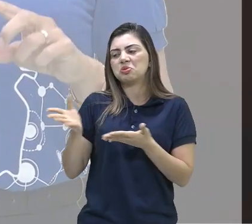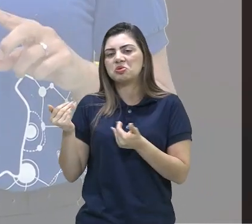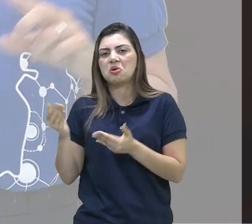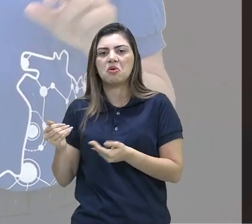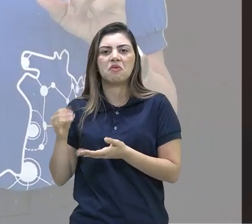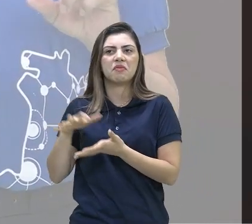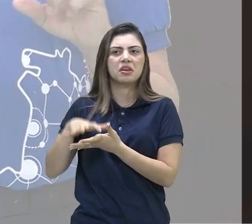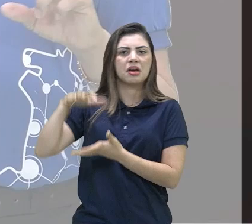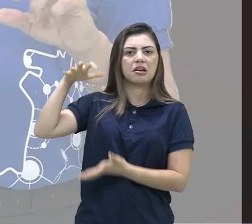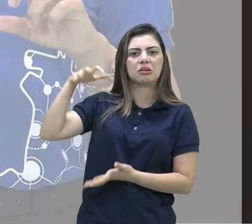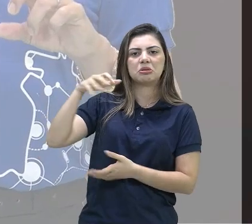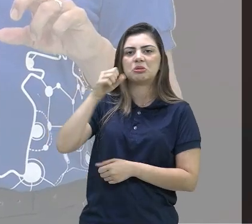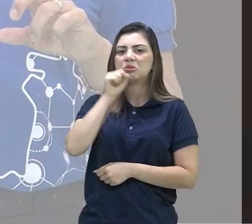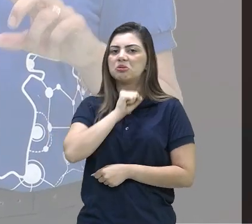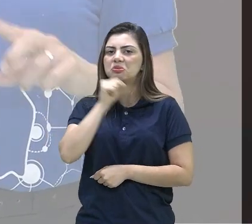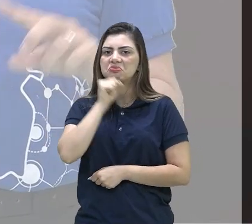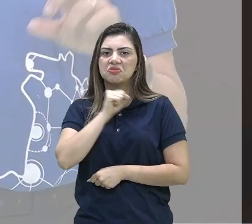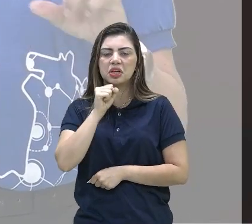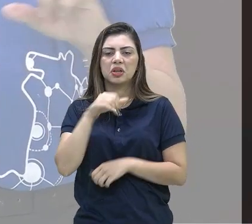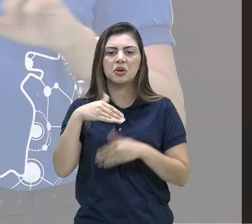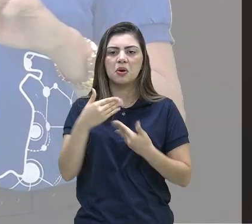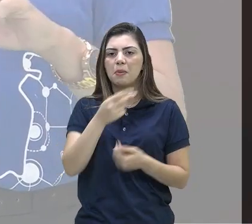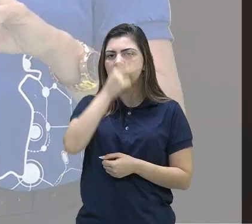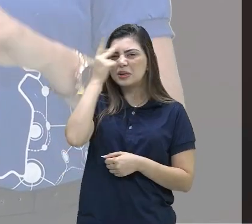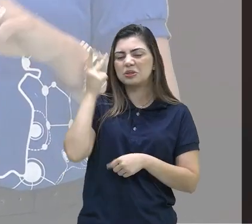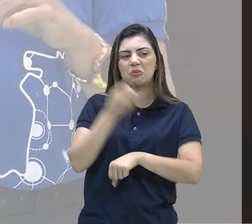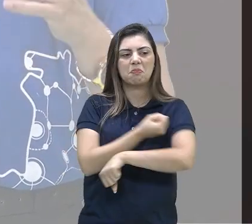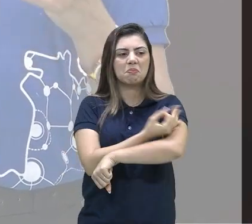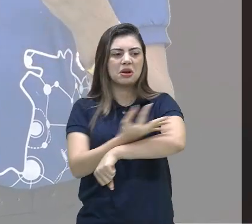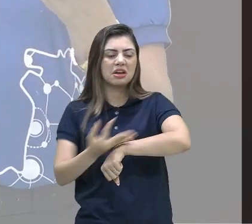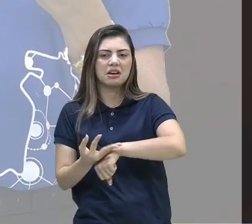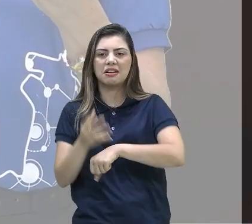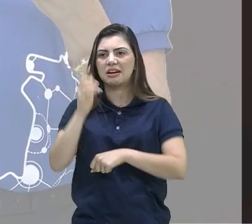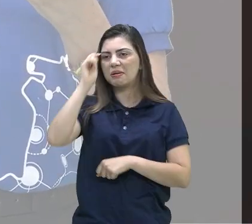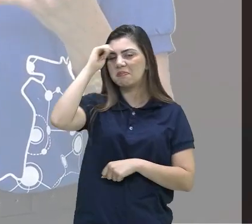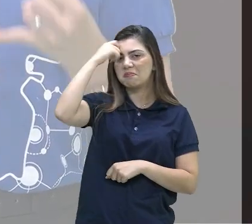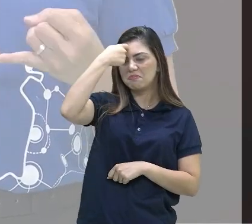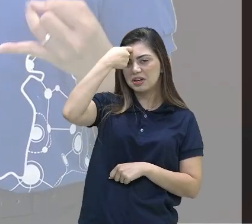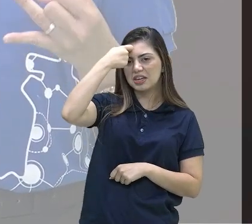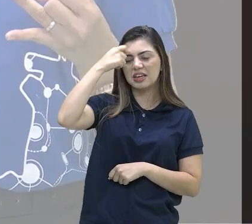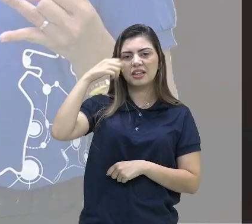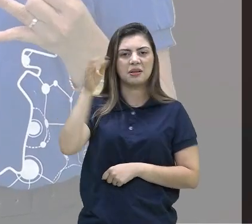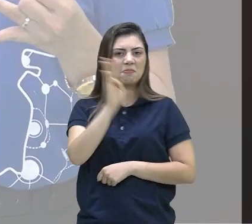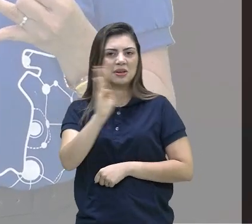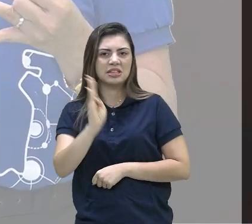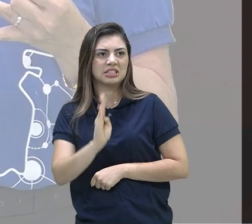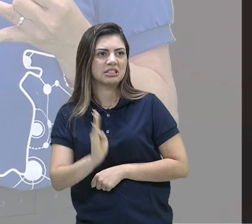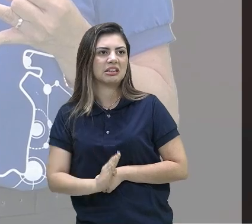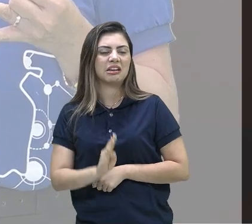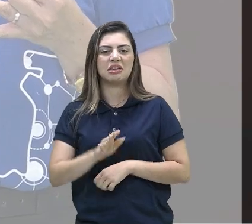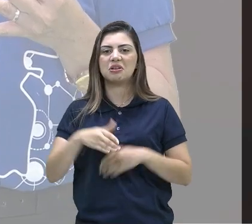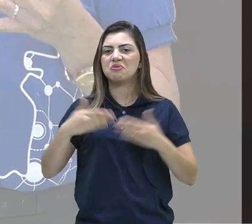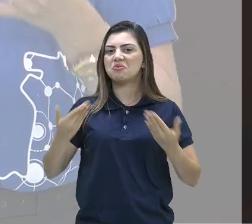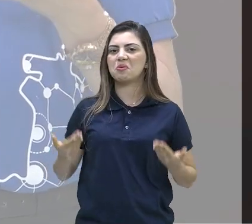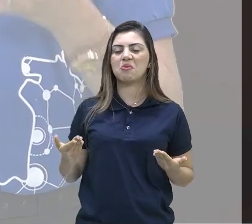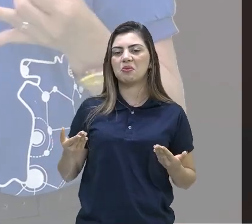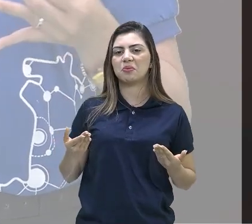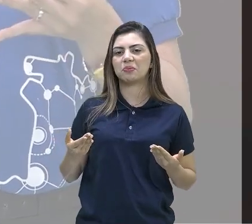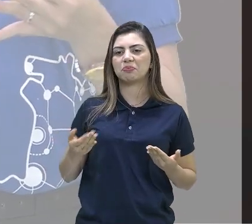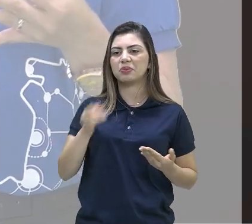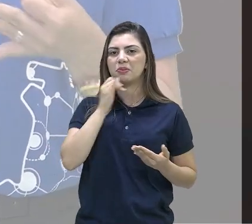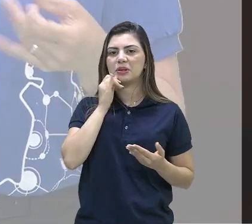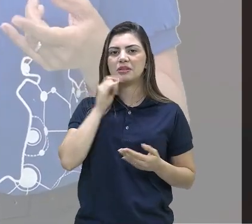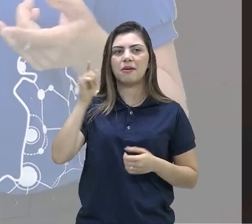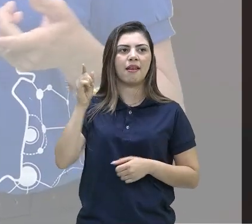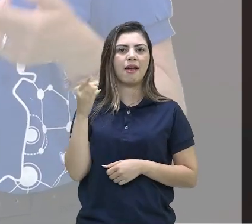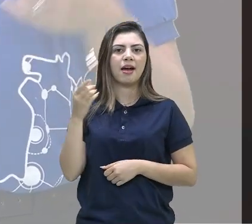um idoso, uma pessoa branca, uma pessoa preta, um brasileiro, um